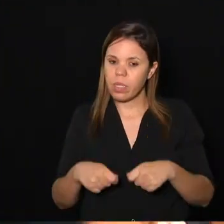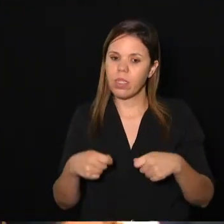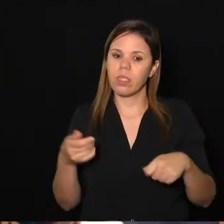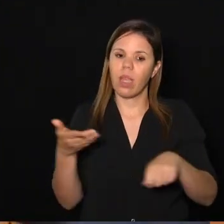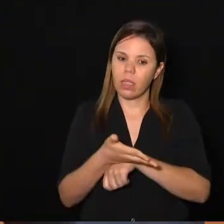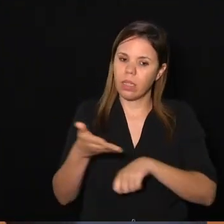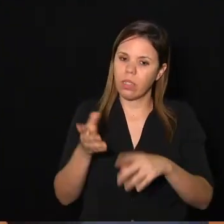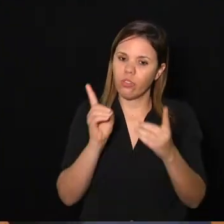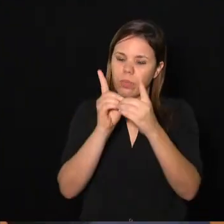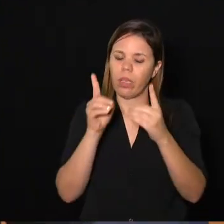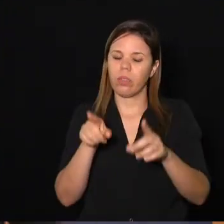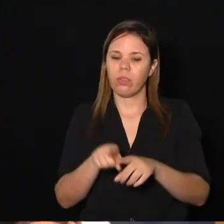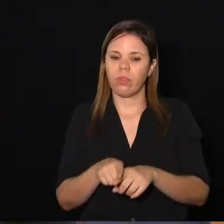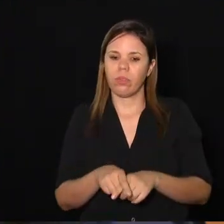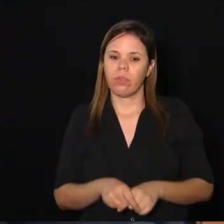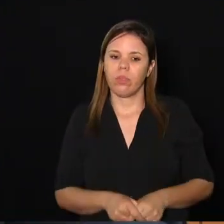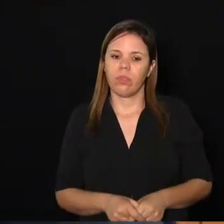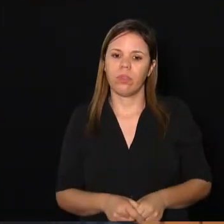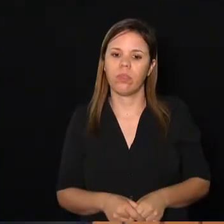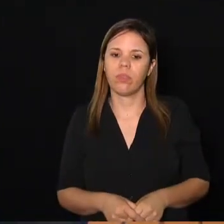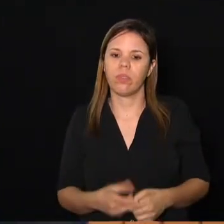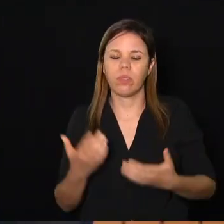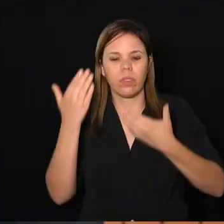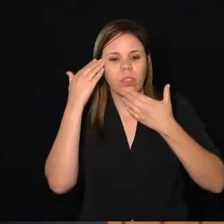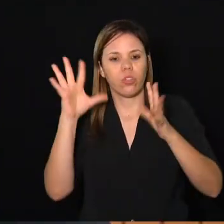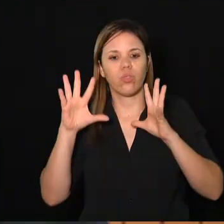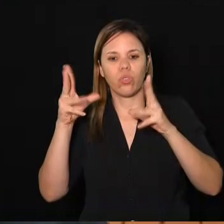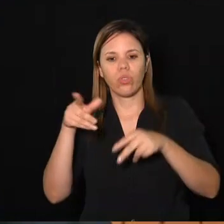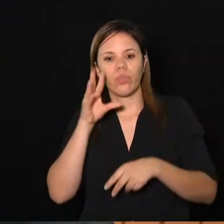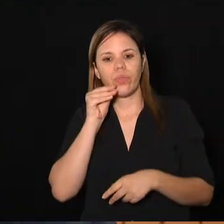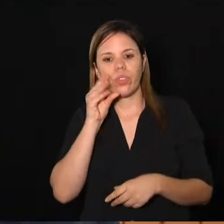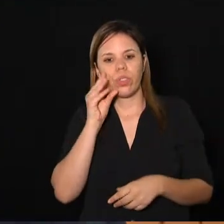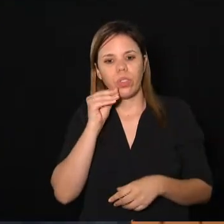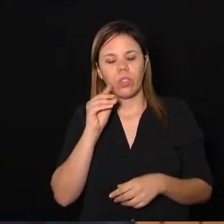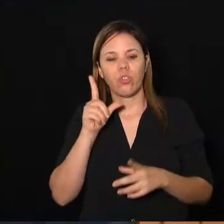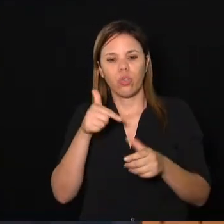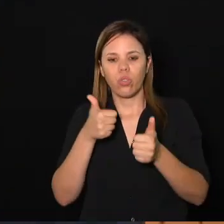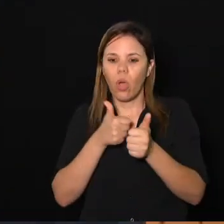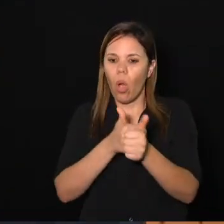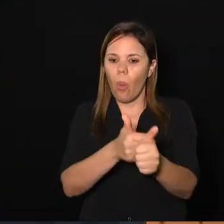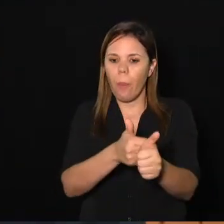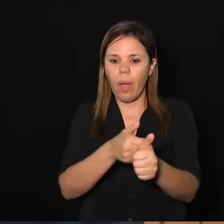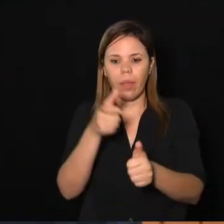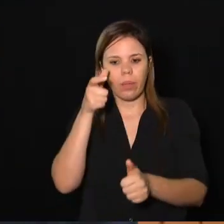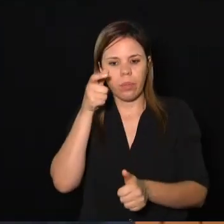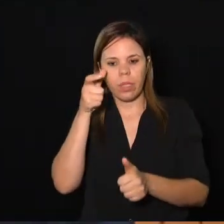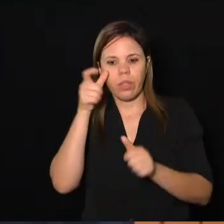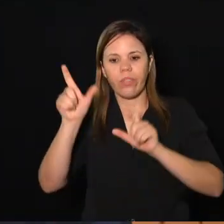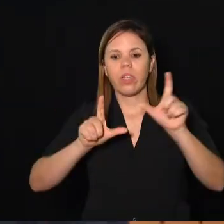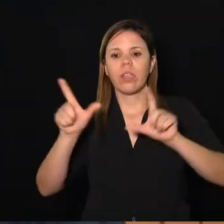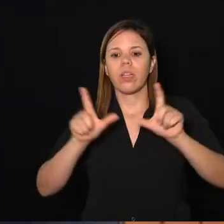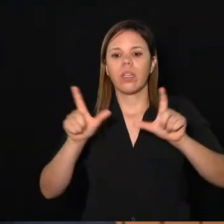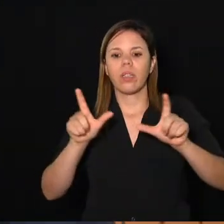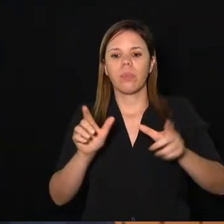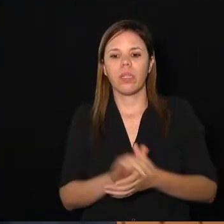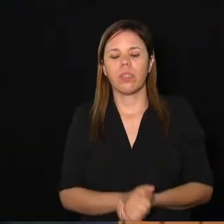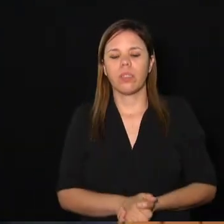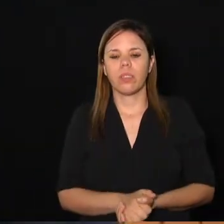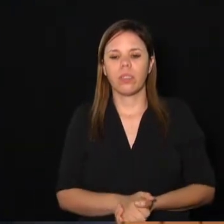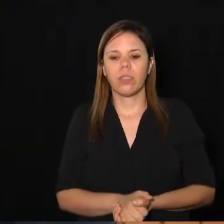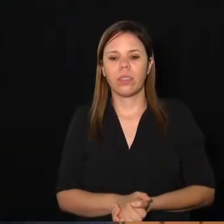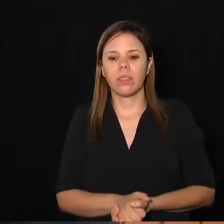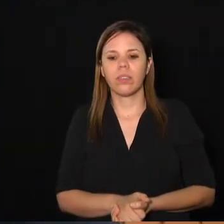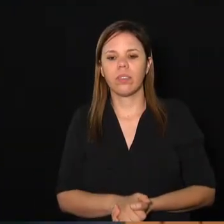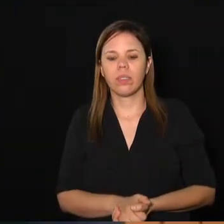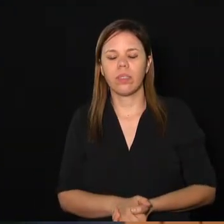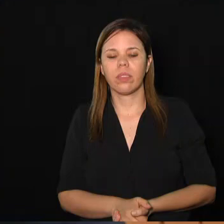da cidade de Campinas então nesse sentido quero agradecer todos os funcionários da Câmara todos que nos acompanharam pela TV Câmara os senhores e as senhoras que aqui